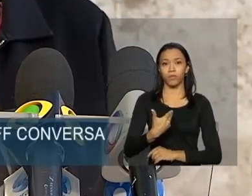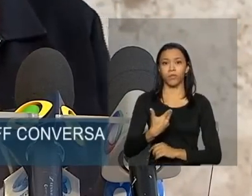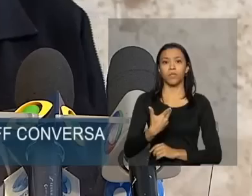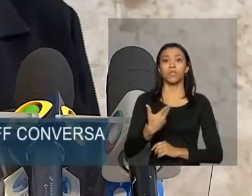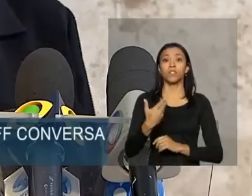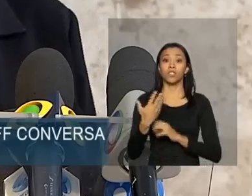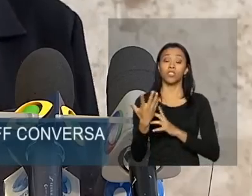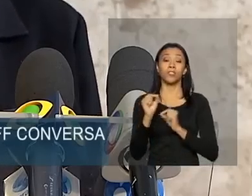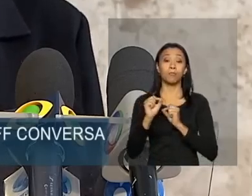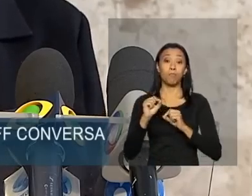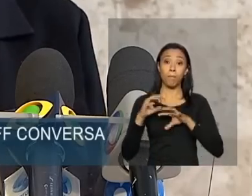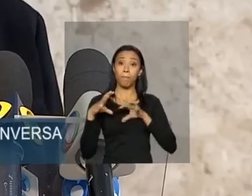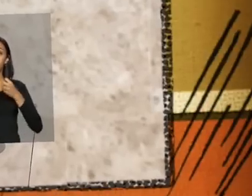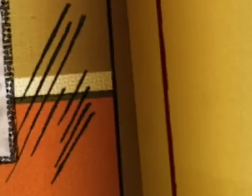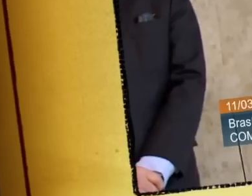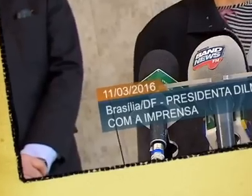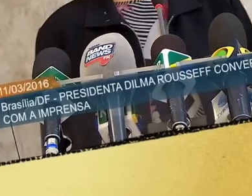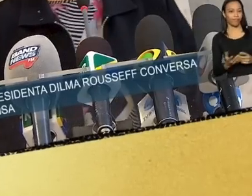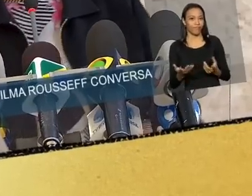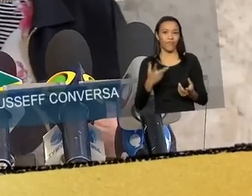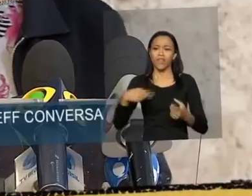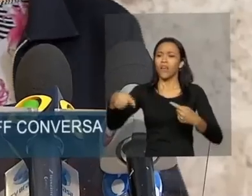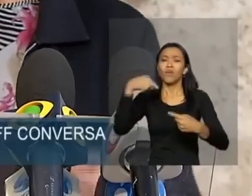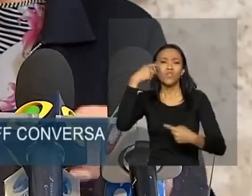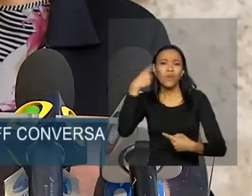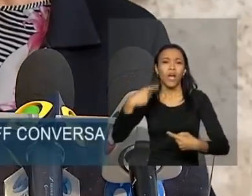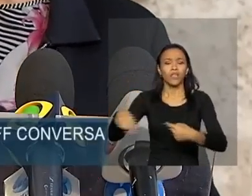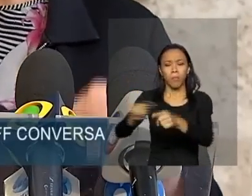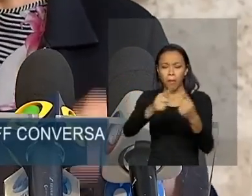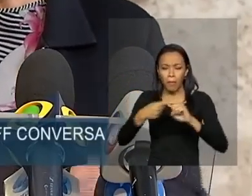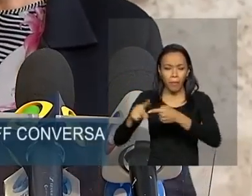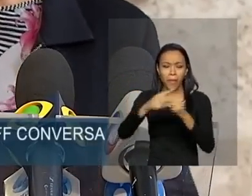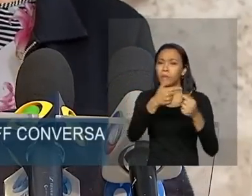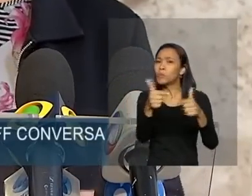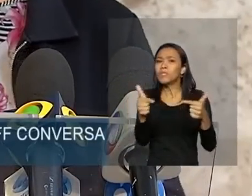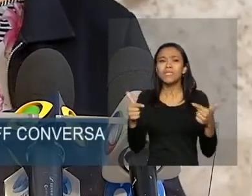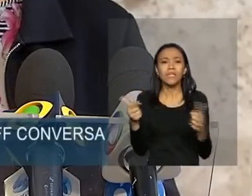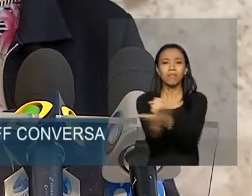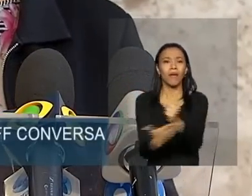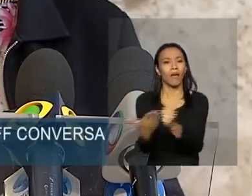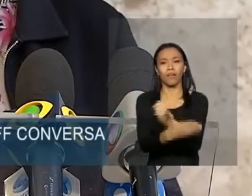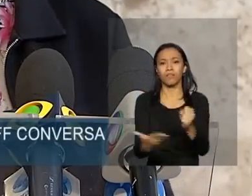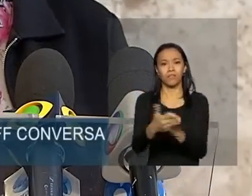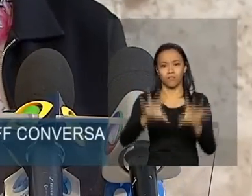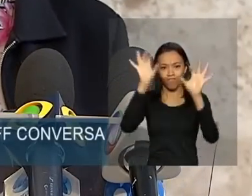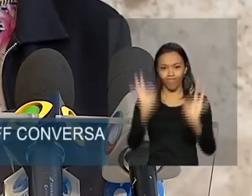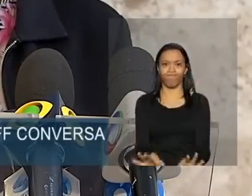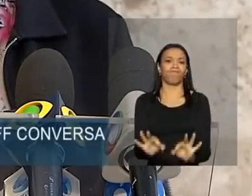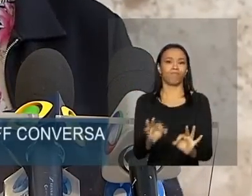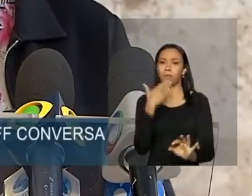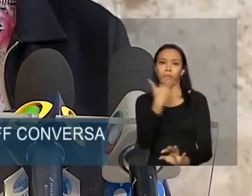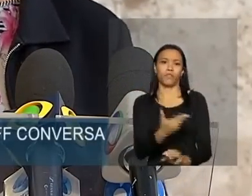o pedido de prisão do presidente Lula passou de todos os limites. Não existe base nenhuma para esse pedido. É um